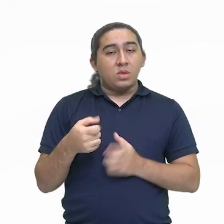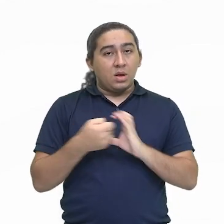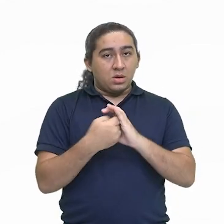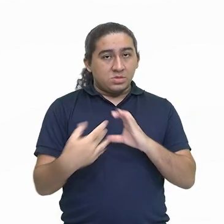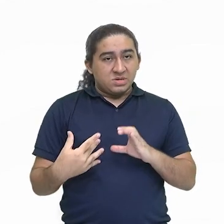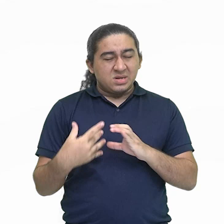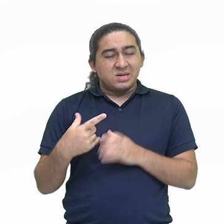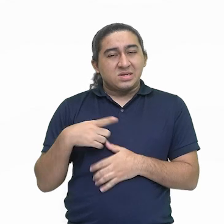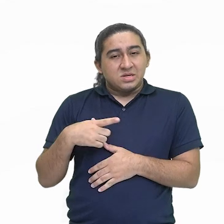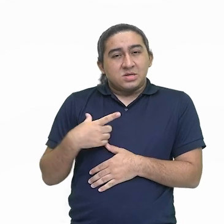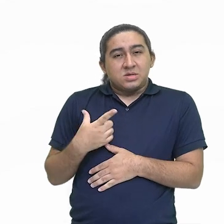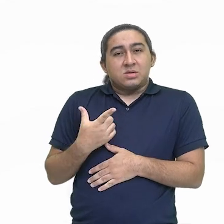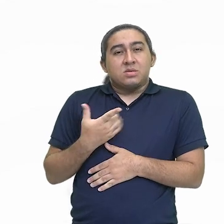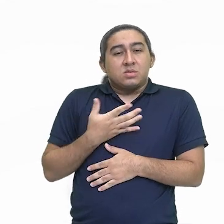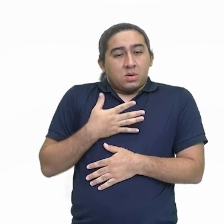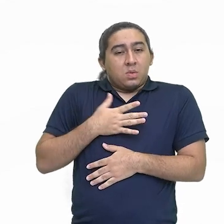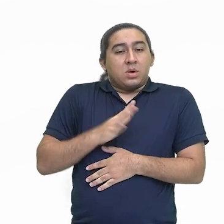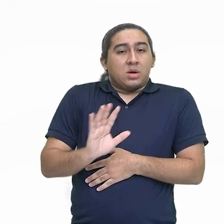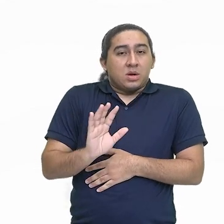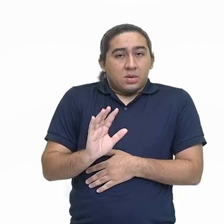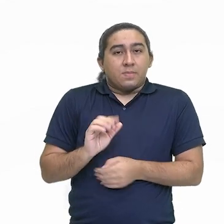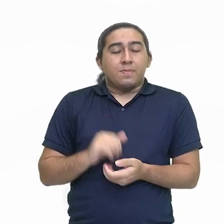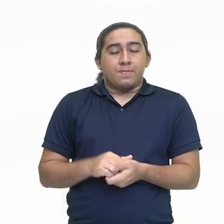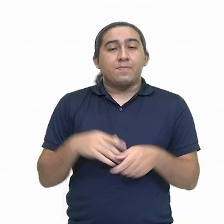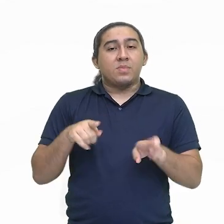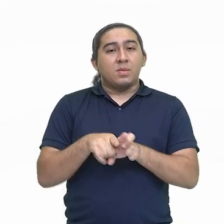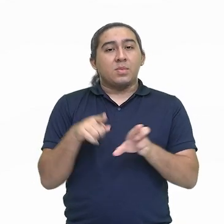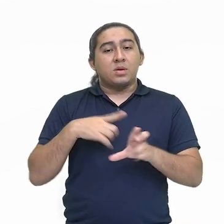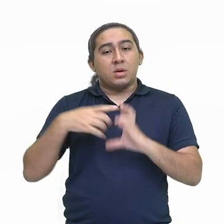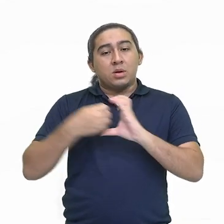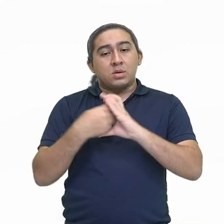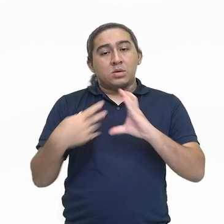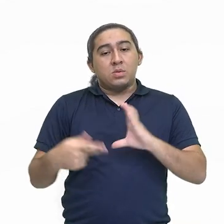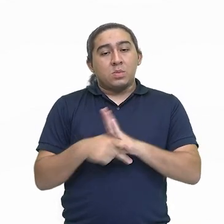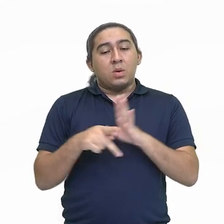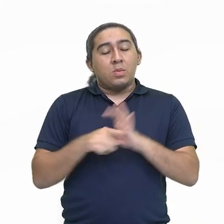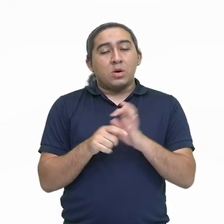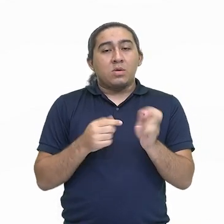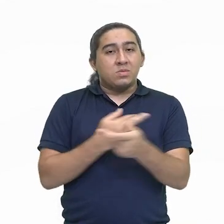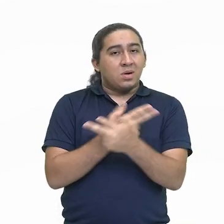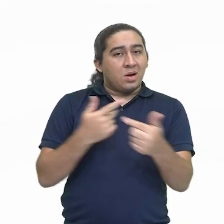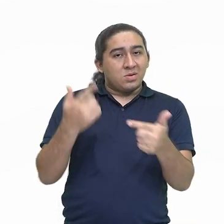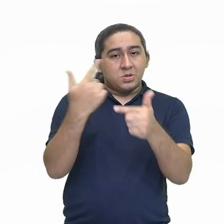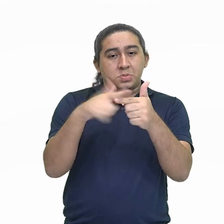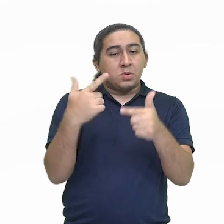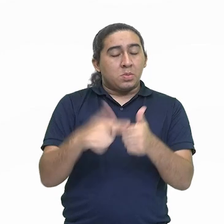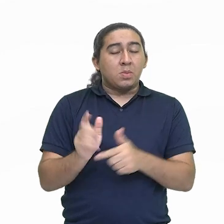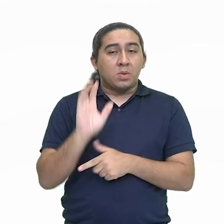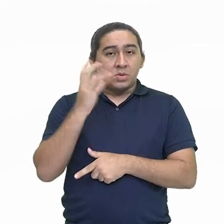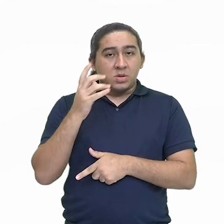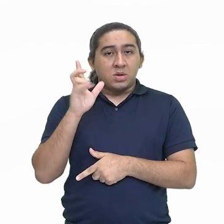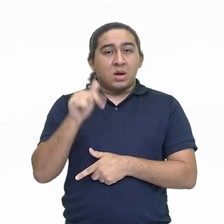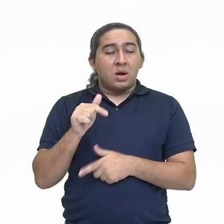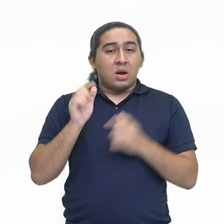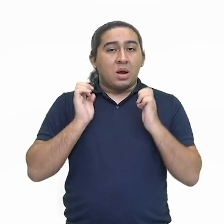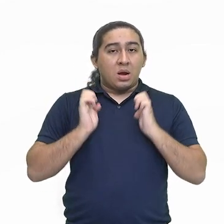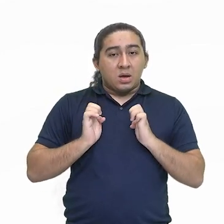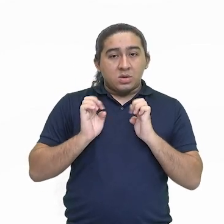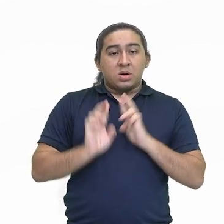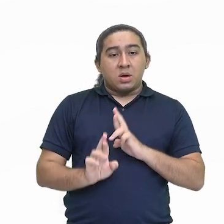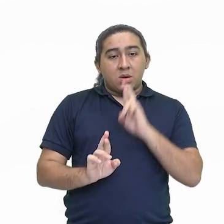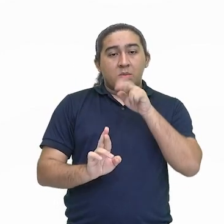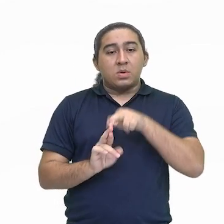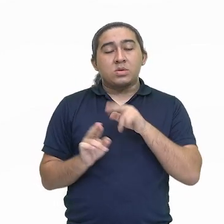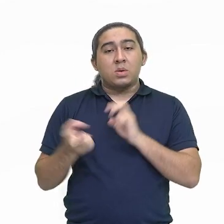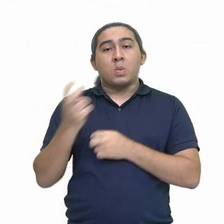gente viu ali na Síria. E aí vai ser caracterizado por atrocidades, né, de caráter étnico com relação